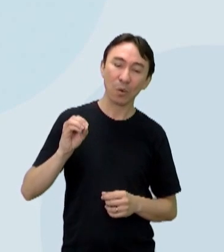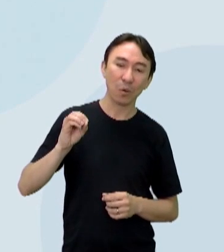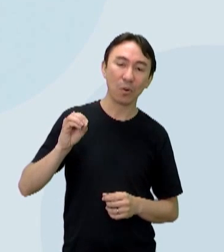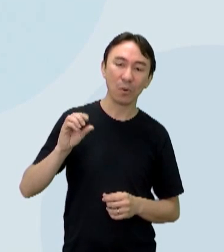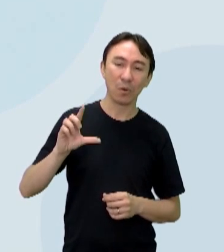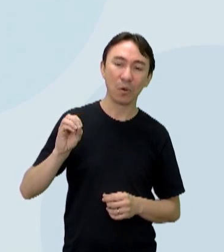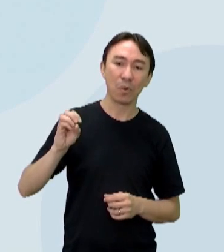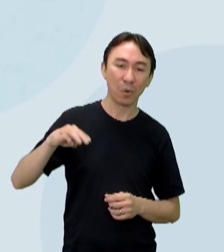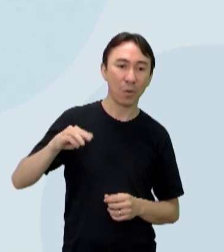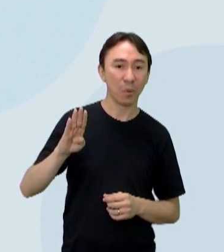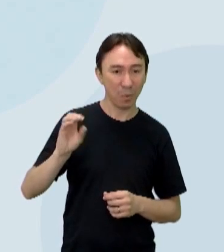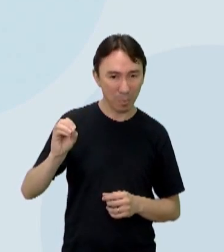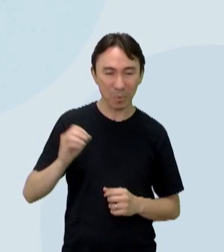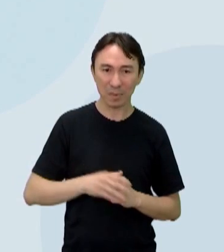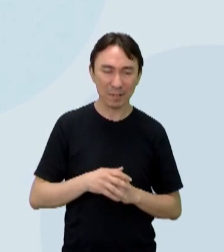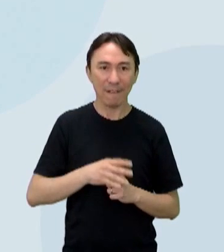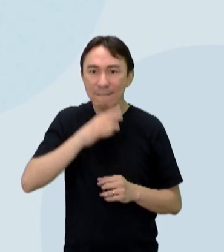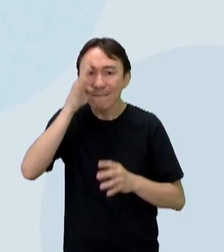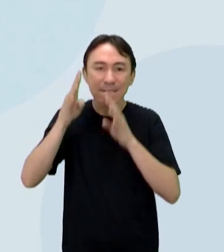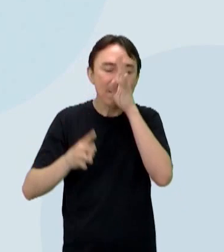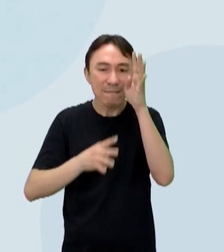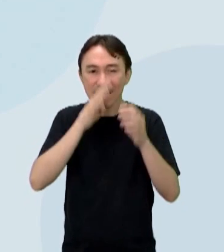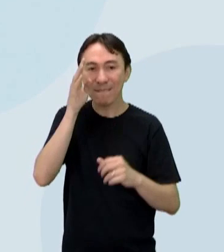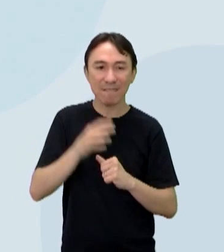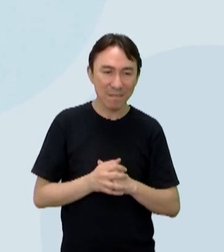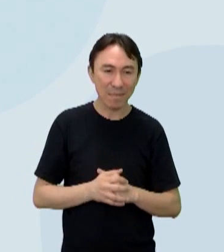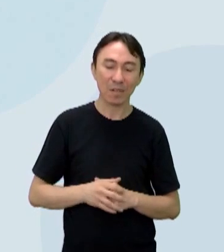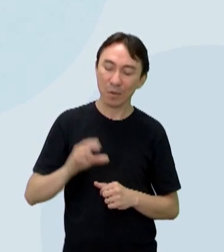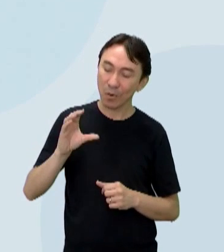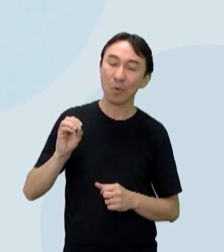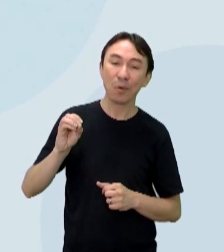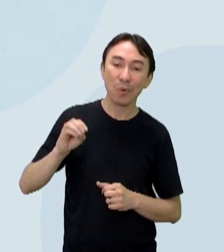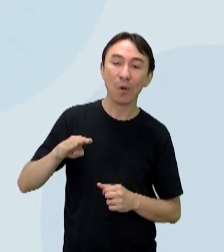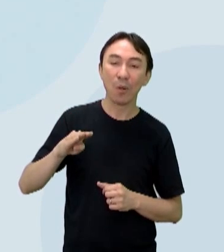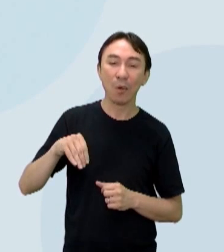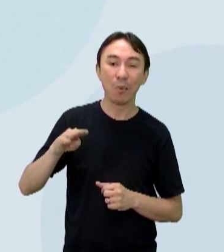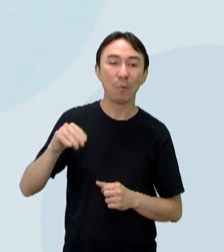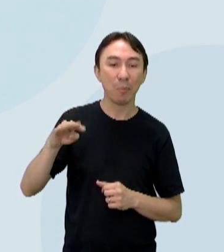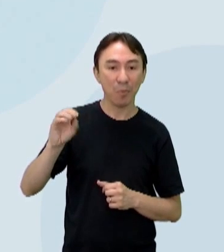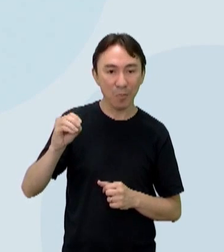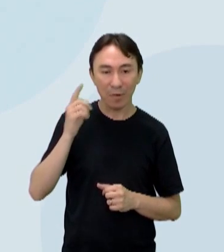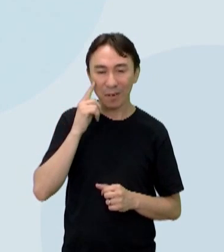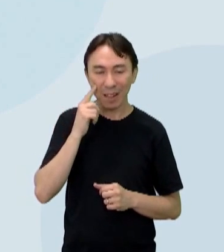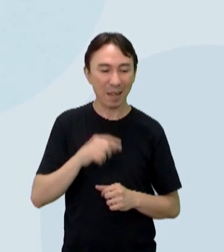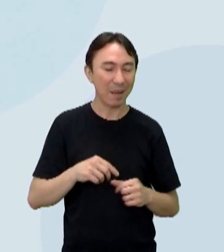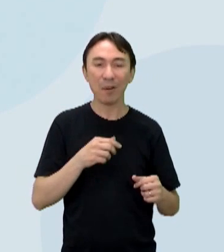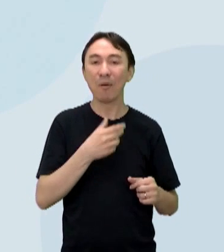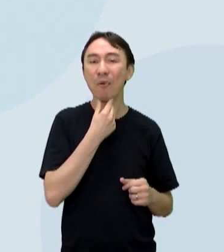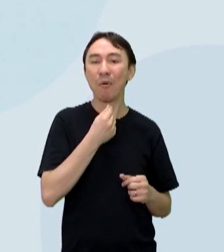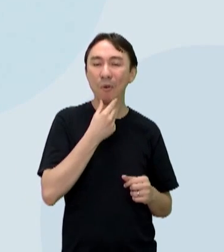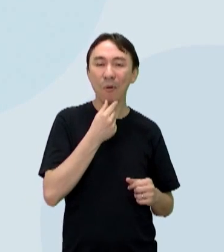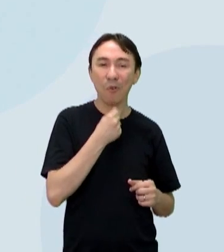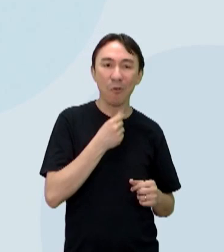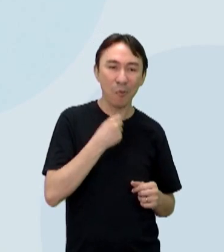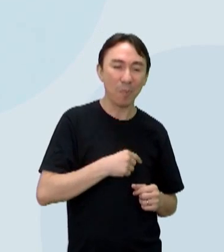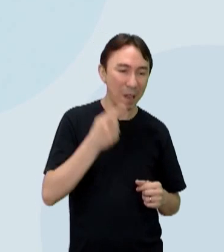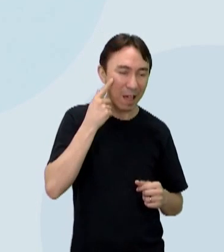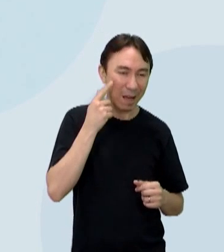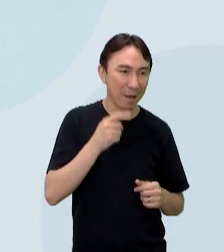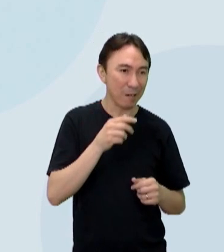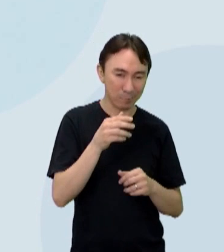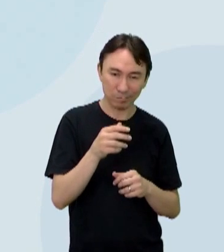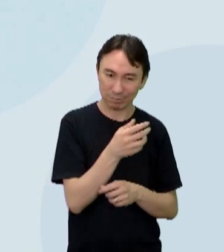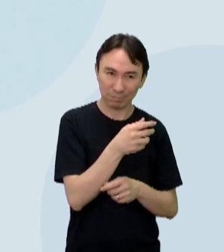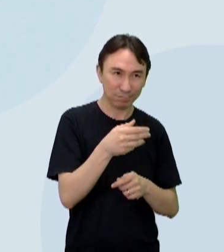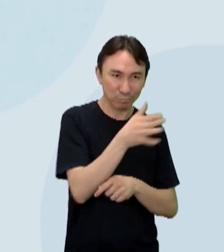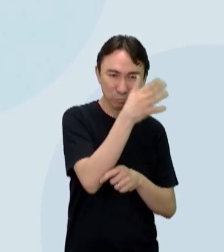ousadia. Colombo enfrentou os marinheiros. O que é interessante vocês observarem também, como já foi feita aí